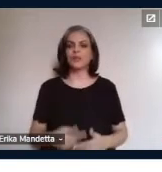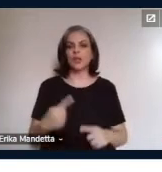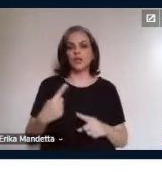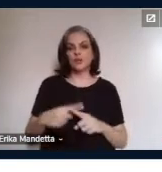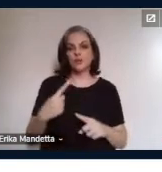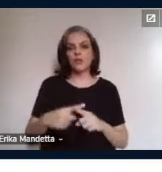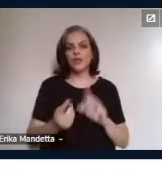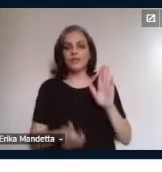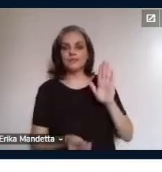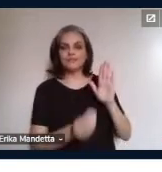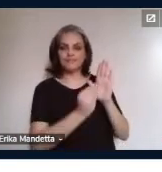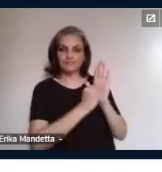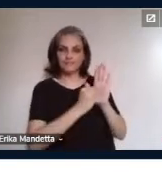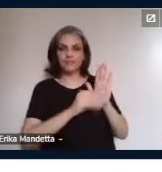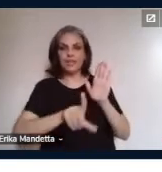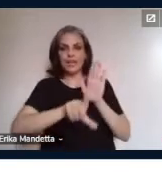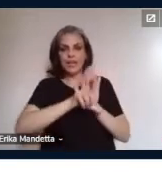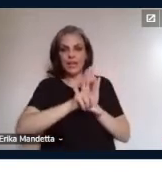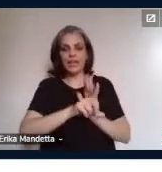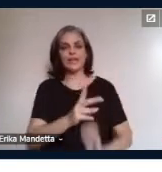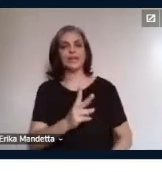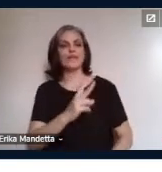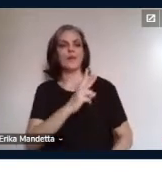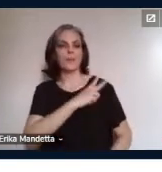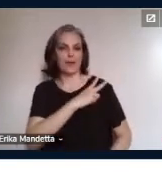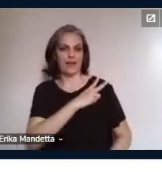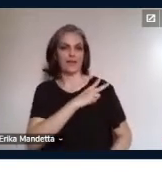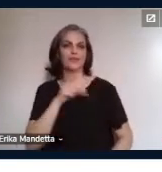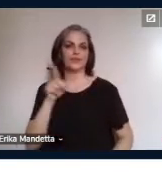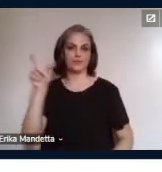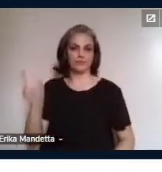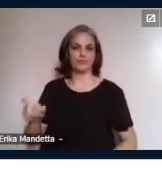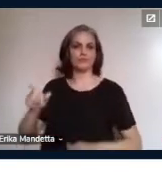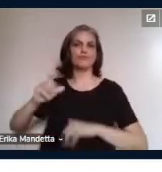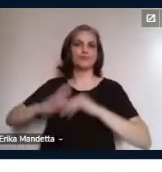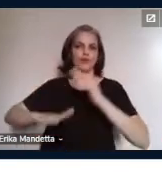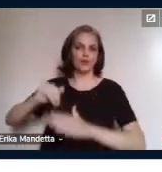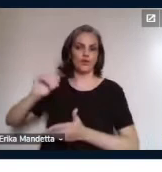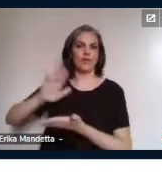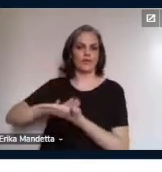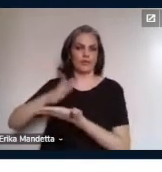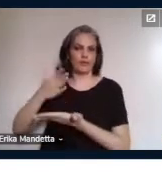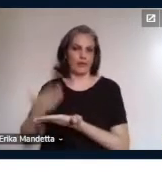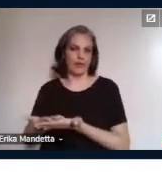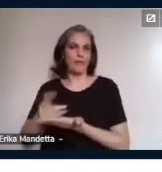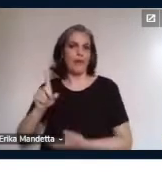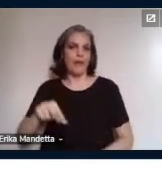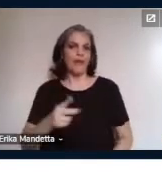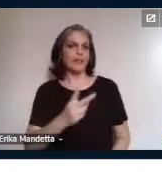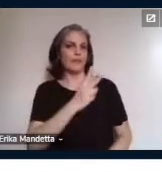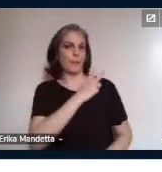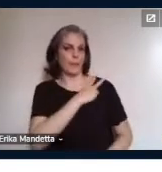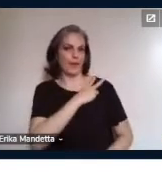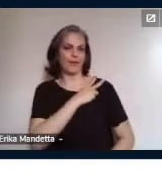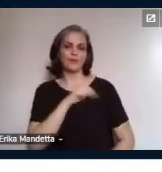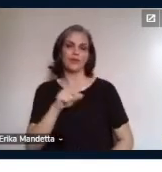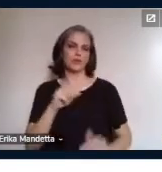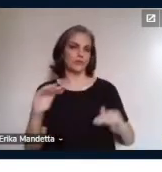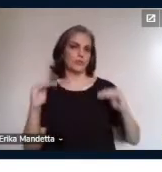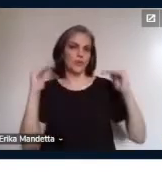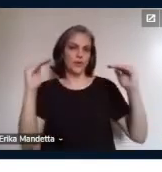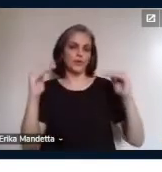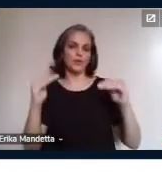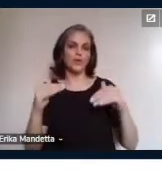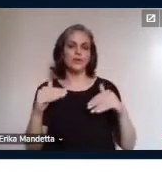médio, a lei regulamenta a interpretação do profissional como profissional de nível médio, e não existe um